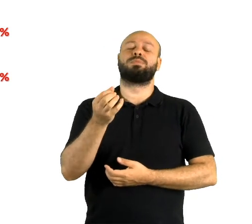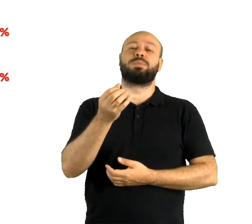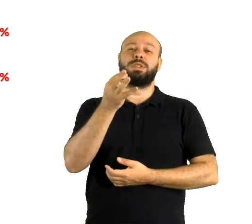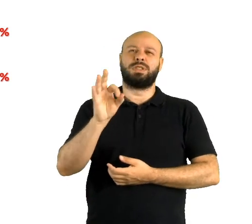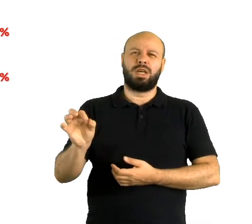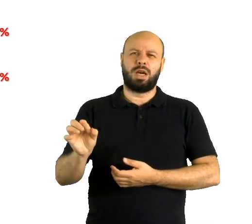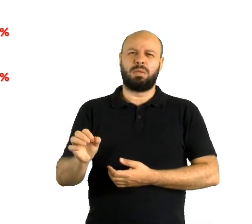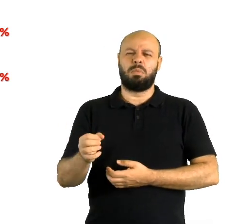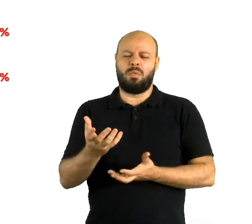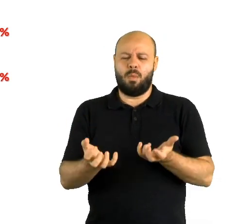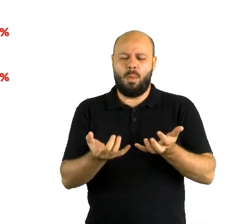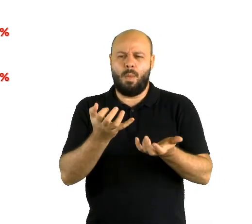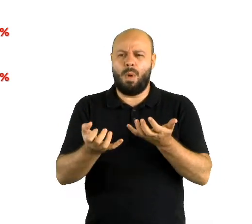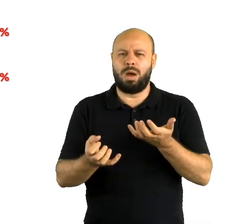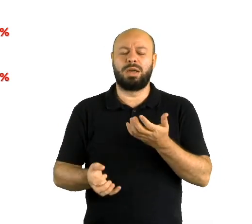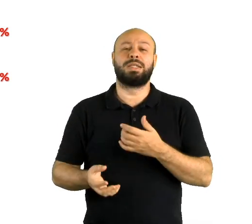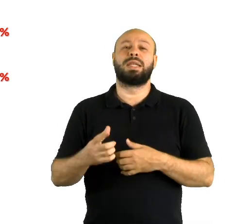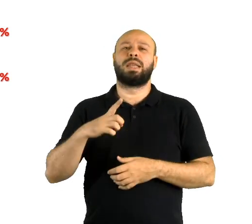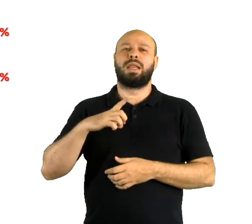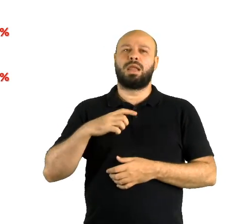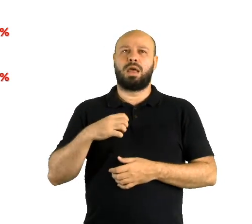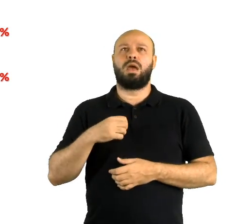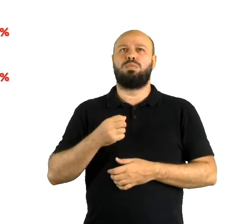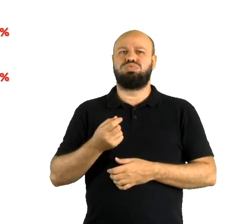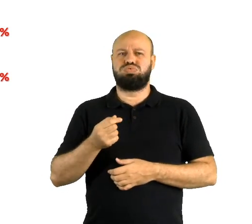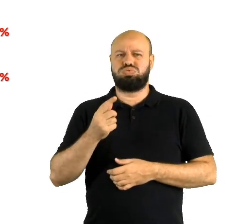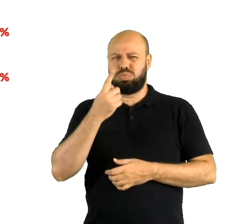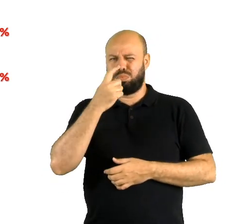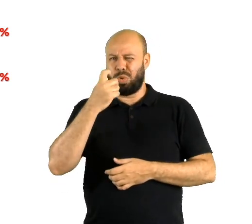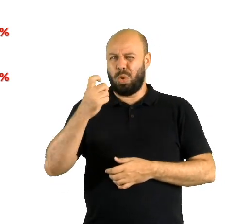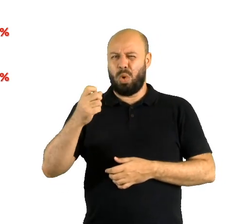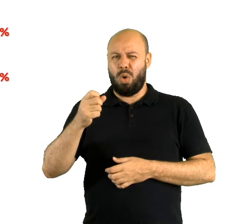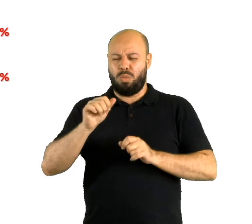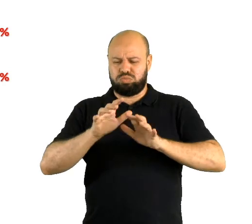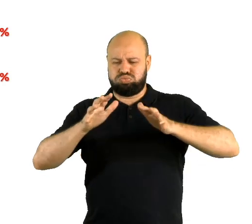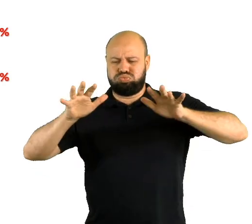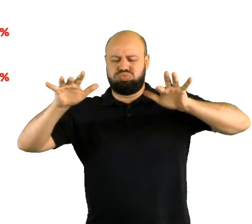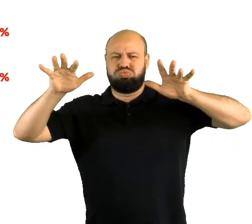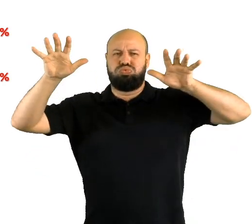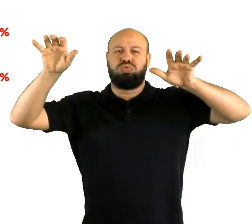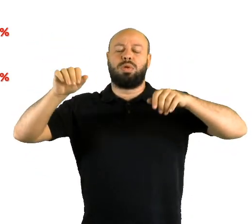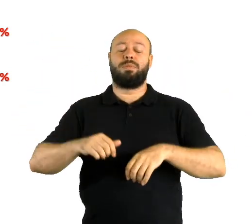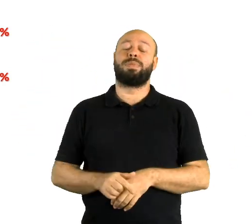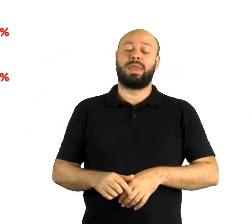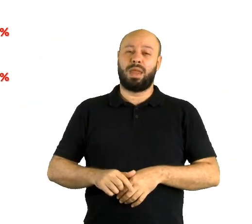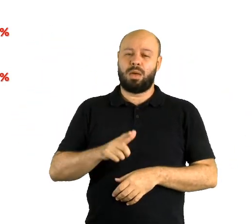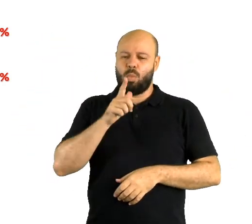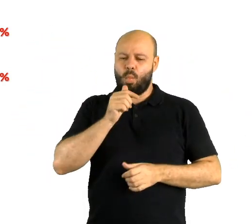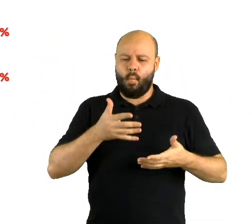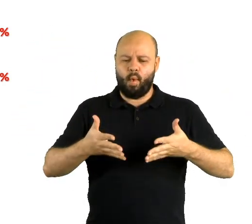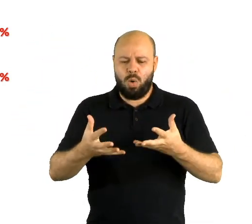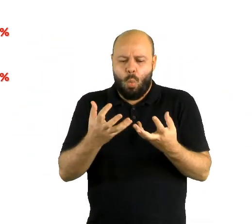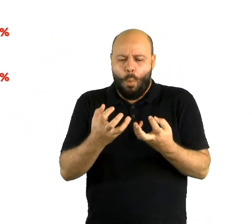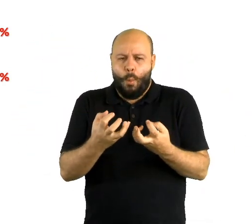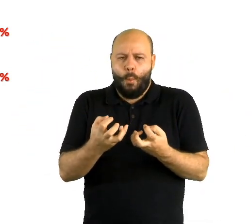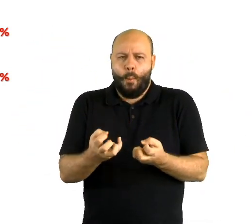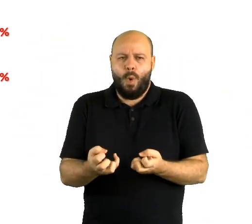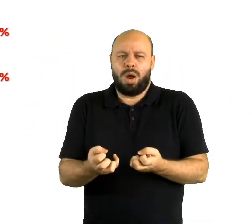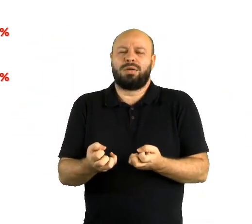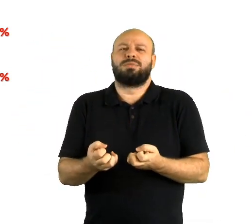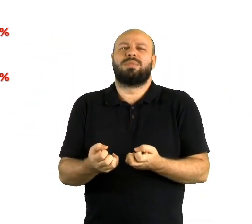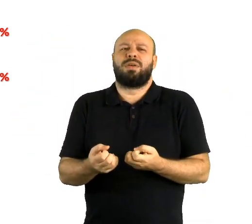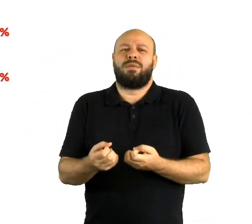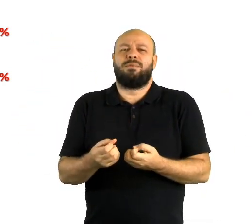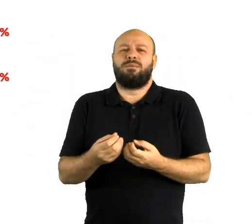Aí você vem, você tem queimada, tem a poluição dos recursos hídricos, consequentemente vai ter a